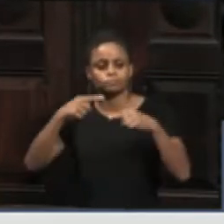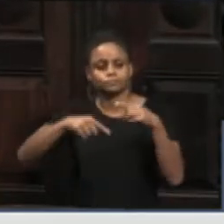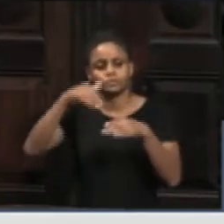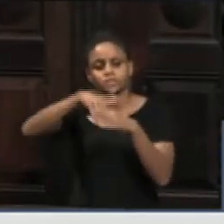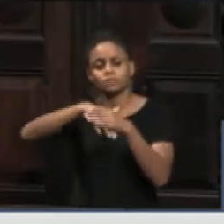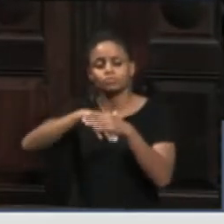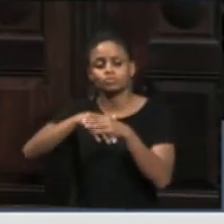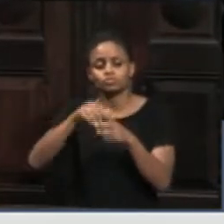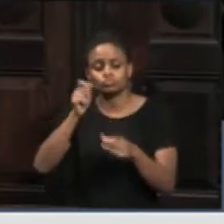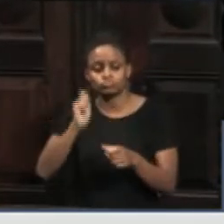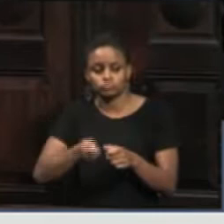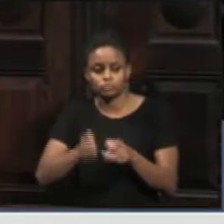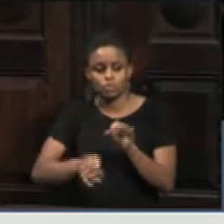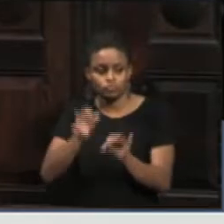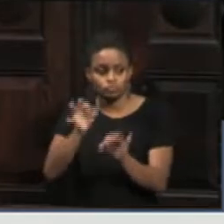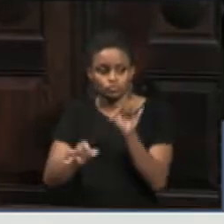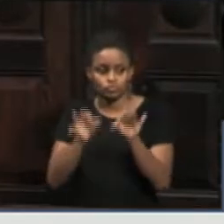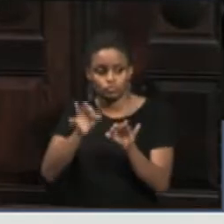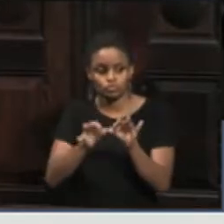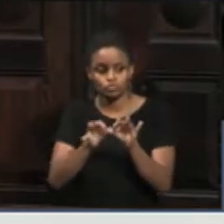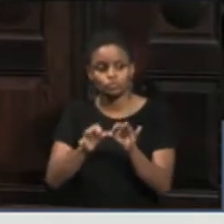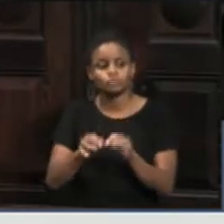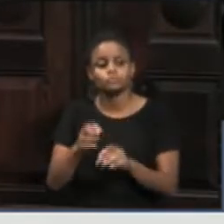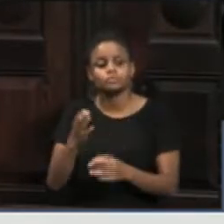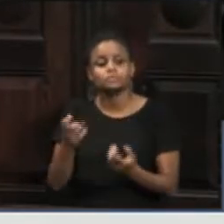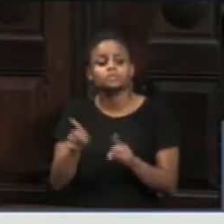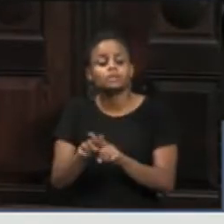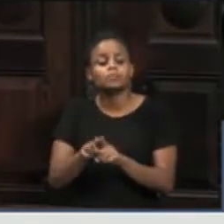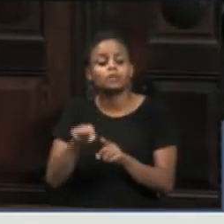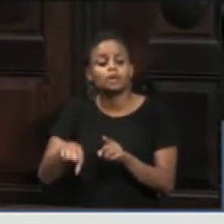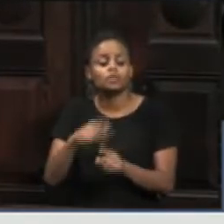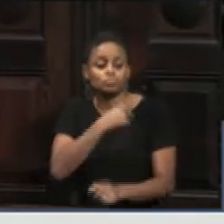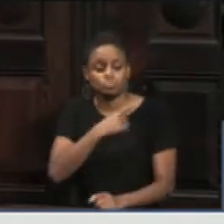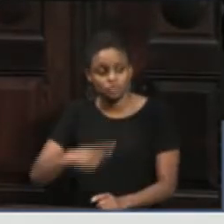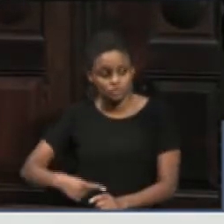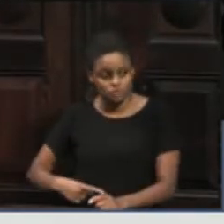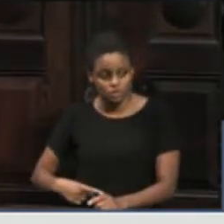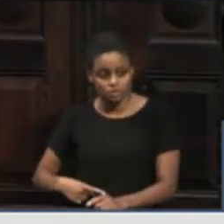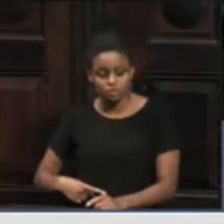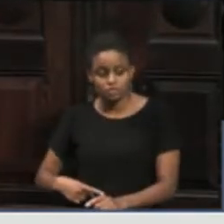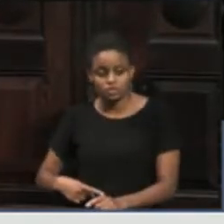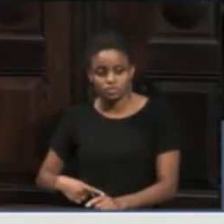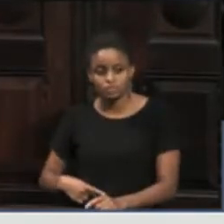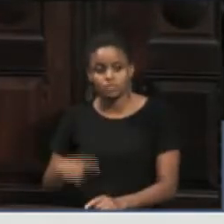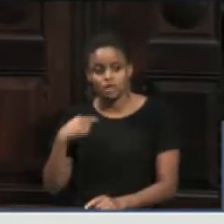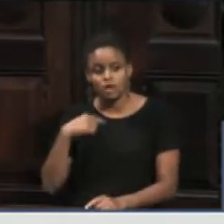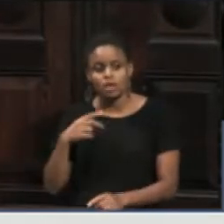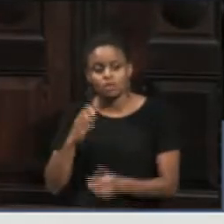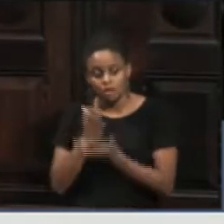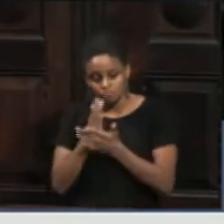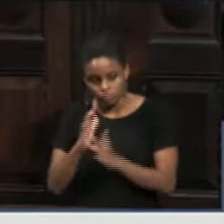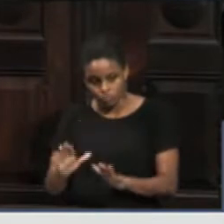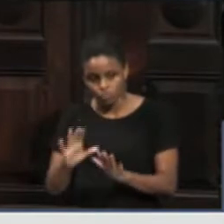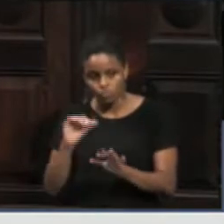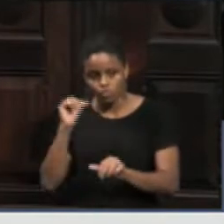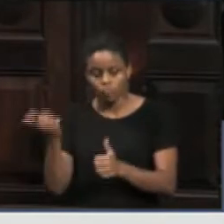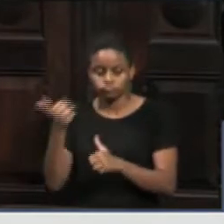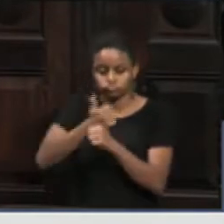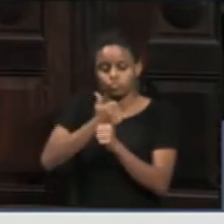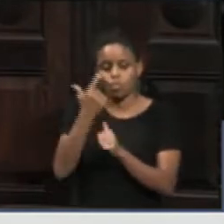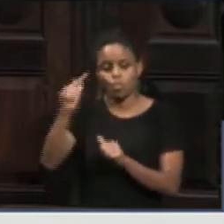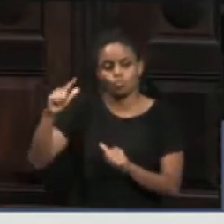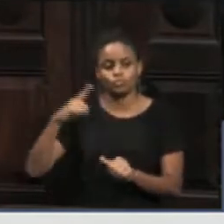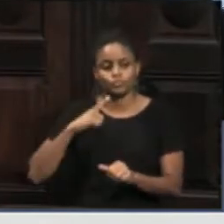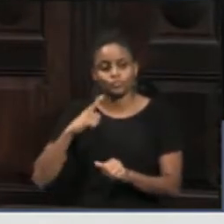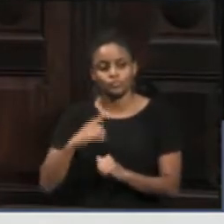de Justiça. Inclusive, o atual presidente encerrando seu mandato, haverá um próximo presidente. Essa foi uma demanda que surgiu de um conjunto